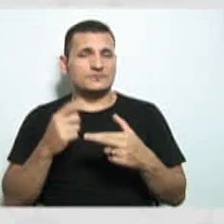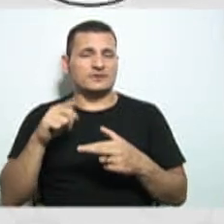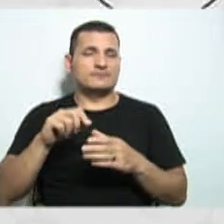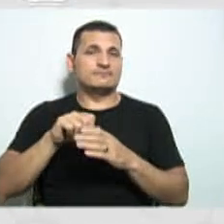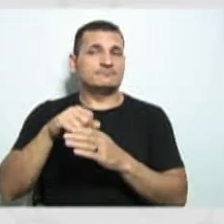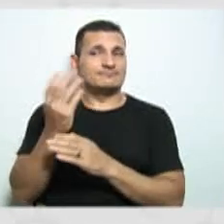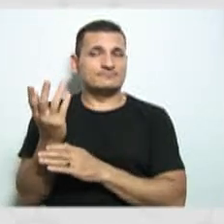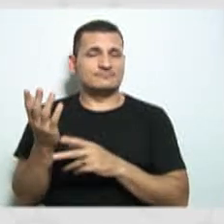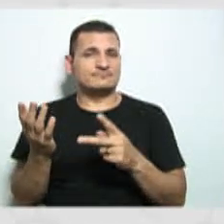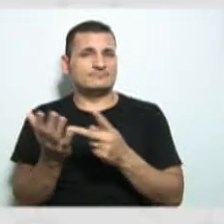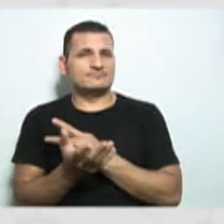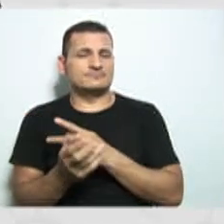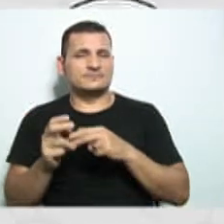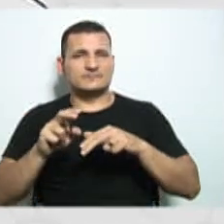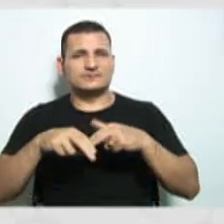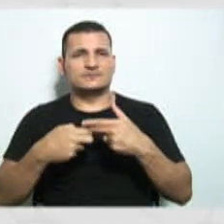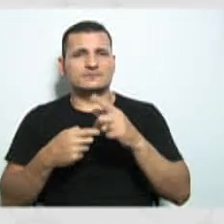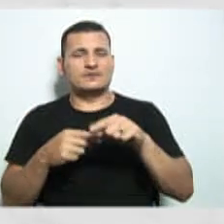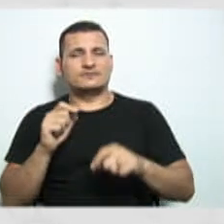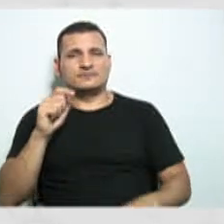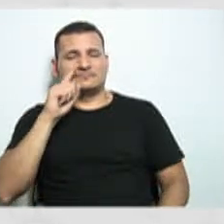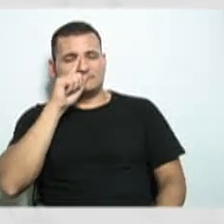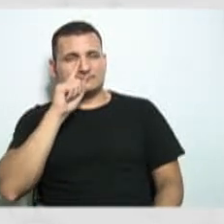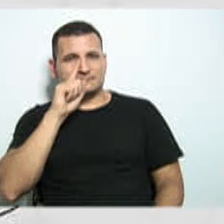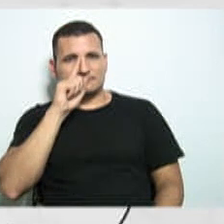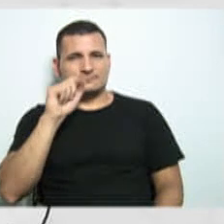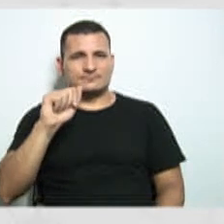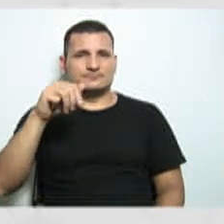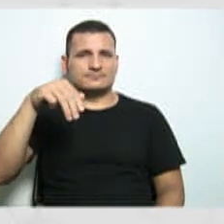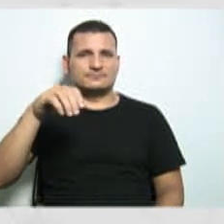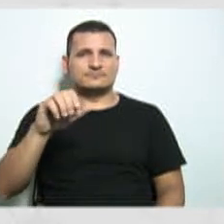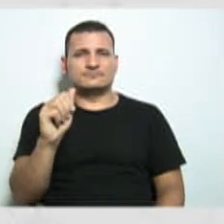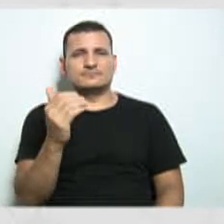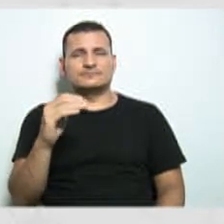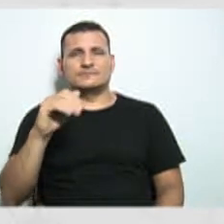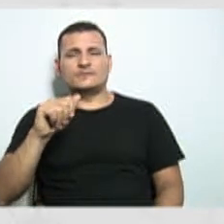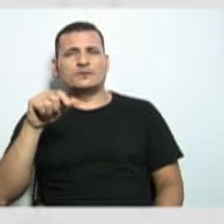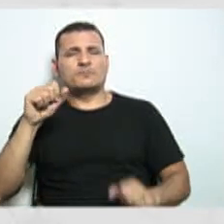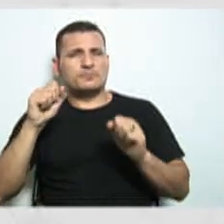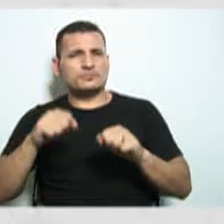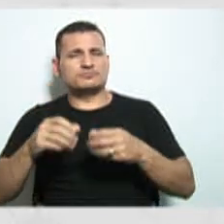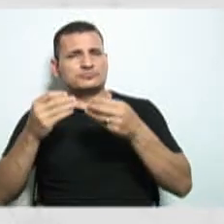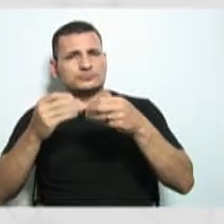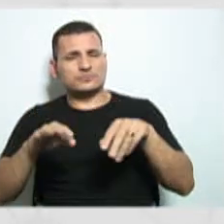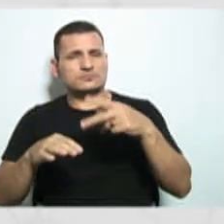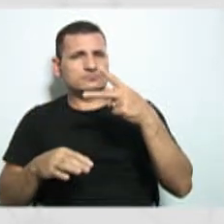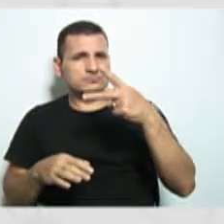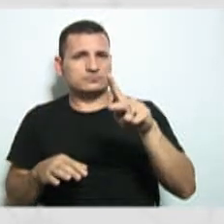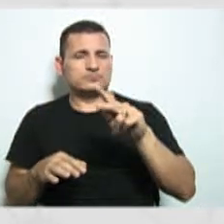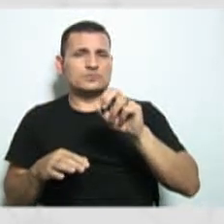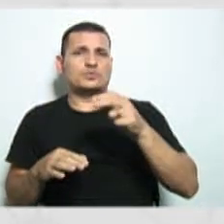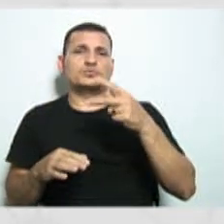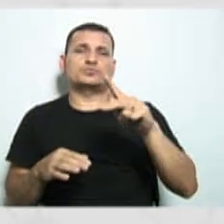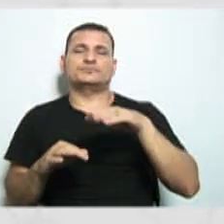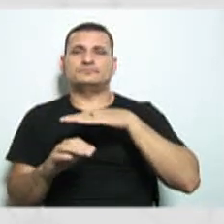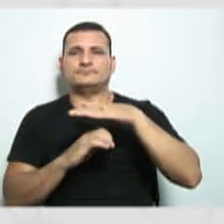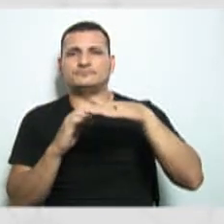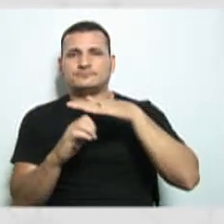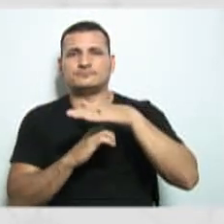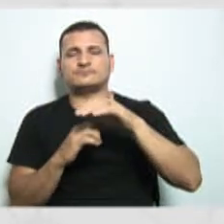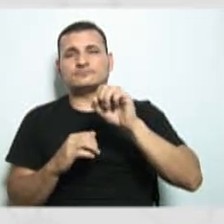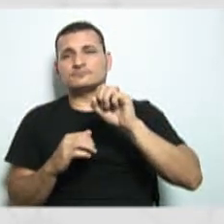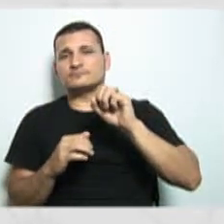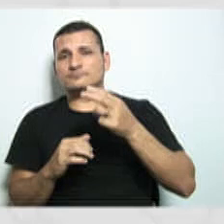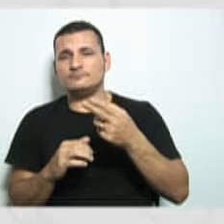É por isso que ele pode ser uma ameaça. E isso pode afetar tanto você quanto a sua organização ou